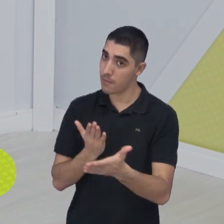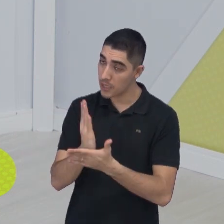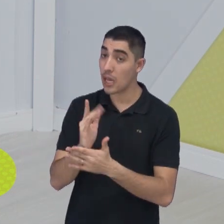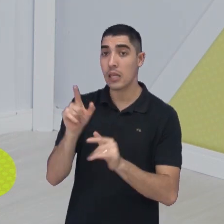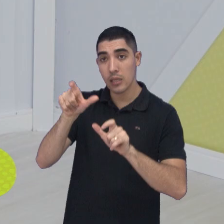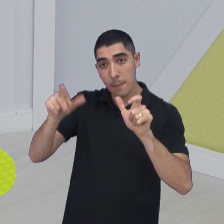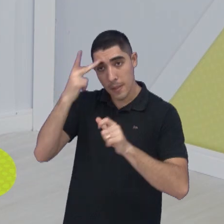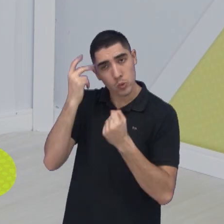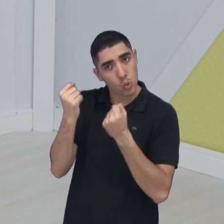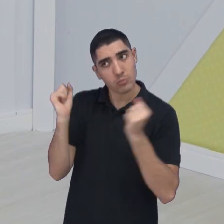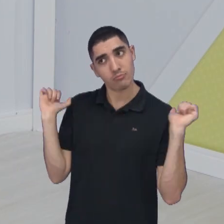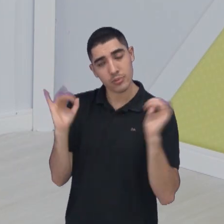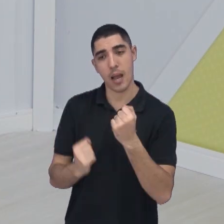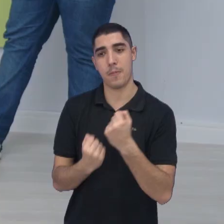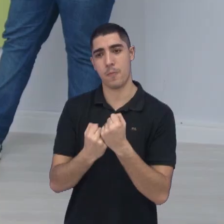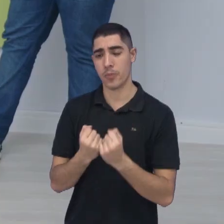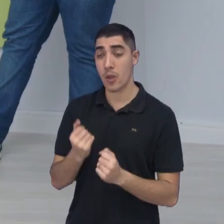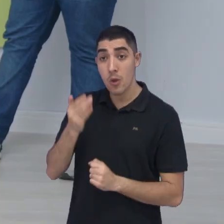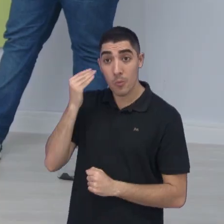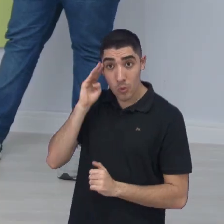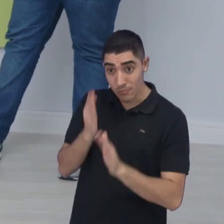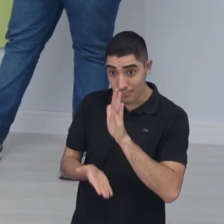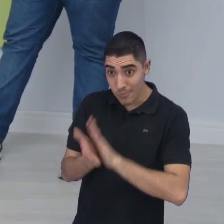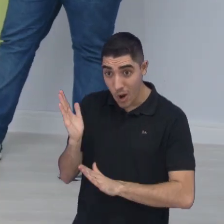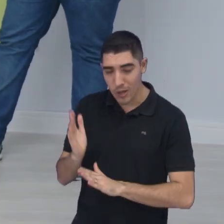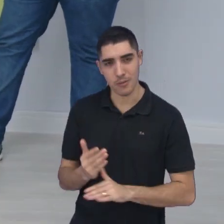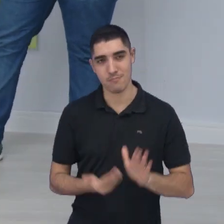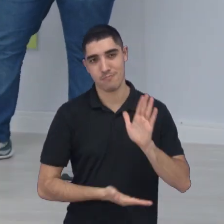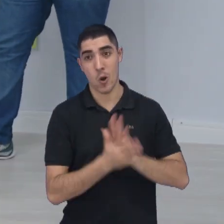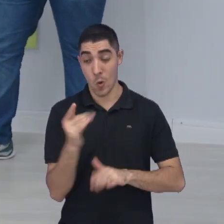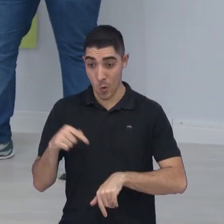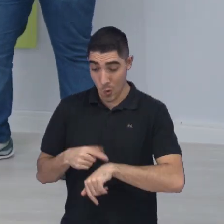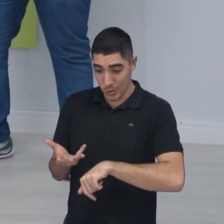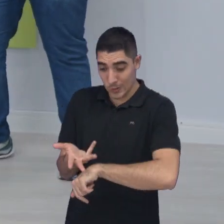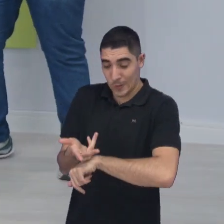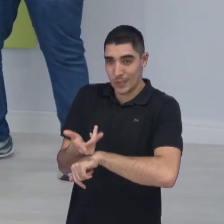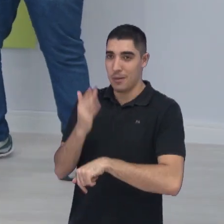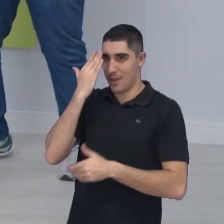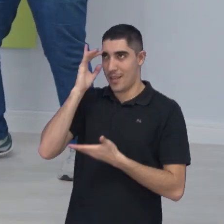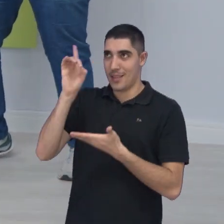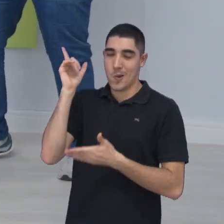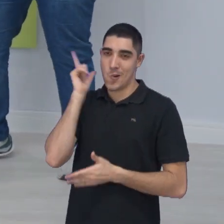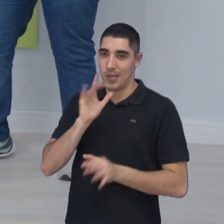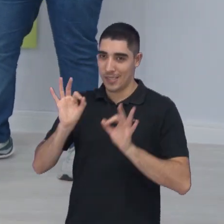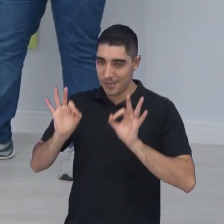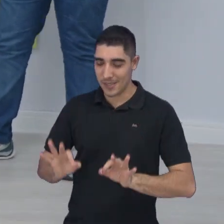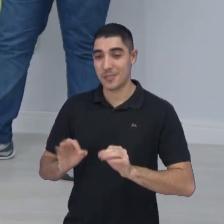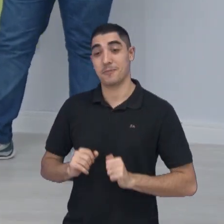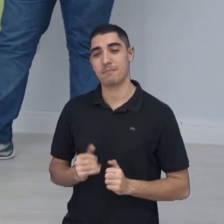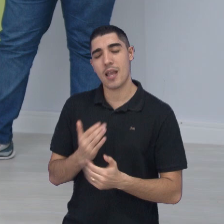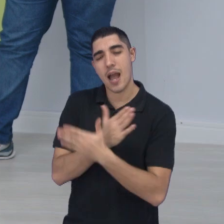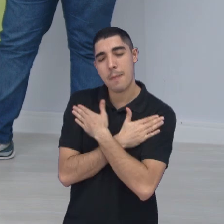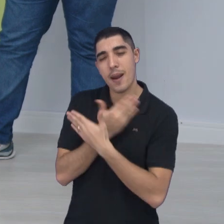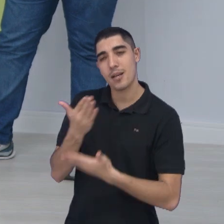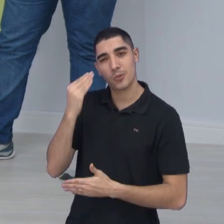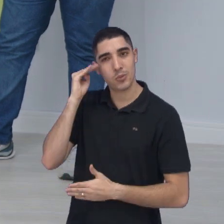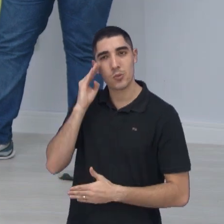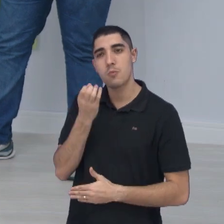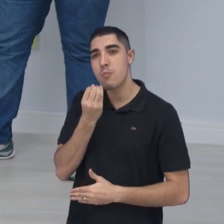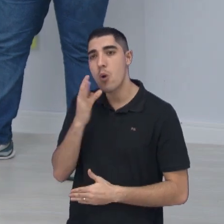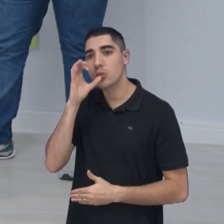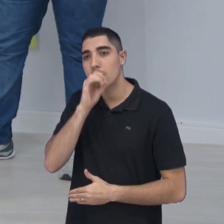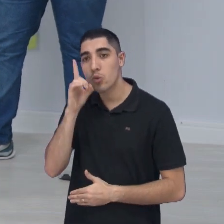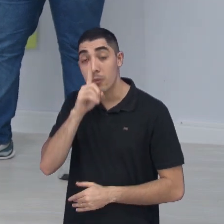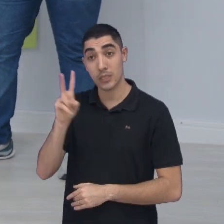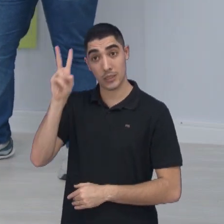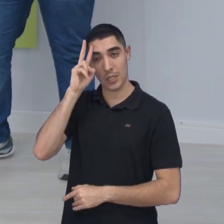tá certo? Brunão, vamos embora? Vamos embora. No pique, né? Hoje foi corrido, mas graças a Deus deu tudo certo. Brunão, um grande abraço para você, ótimo final de semana, segunda-feira